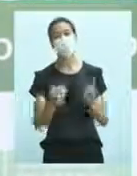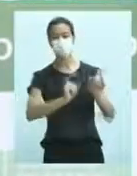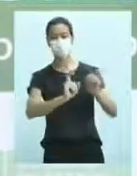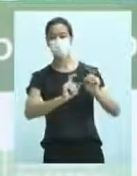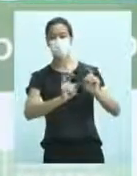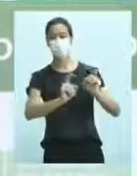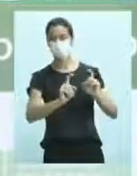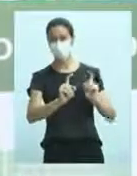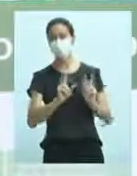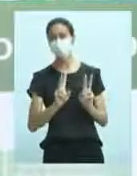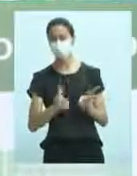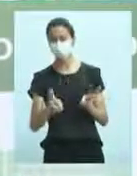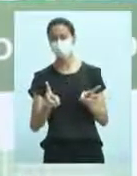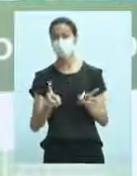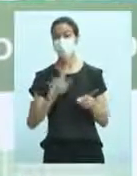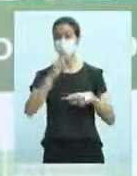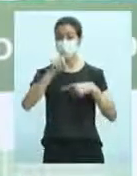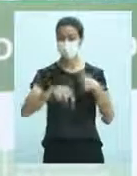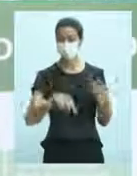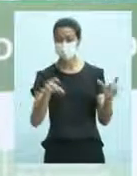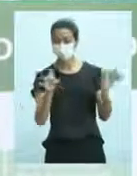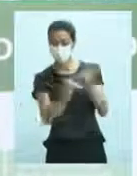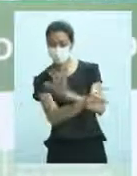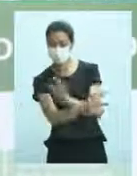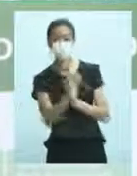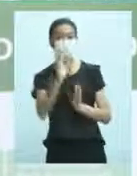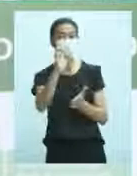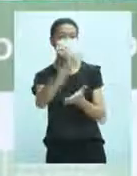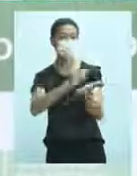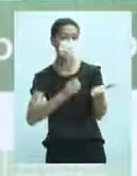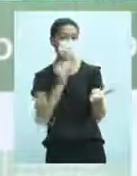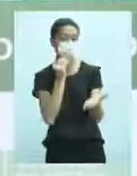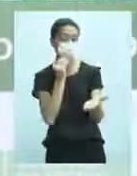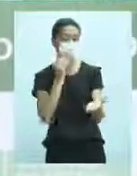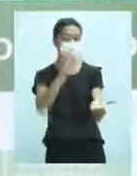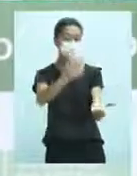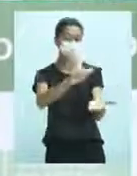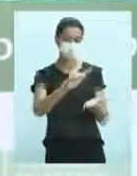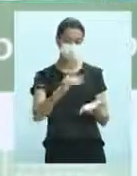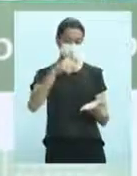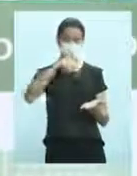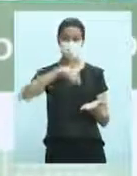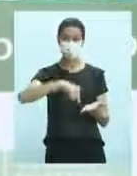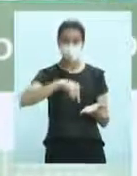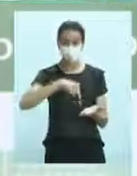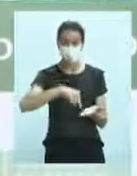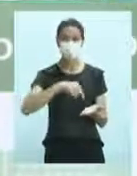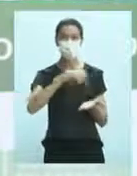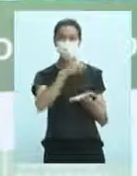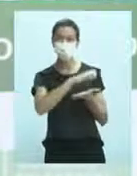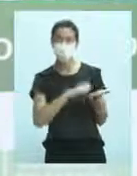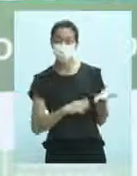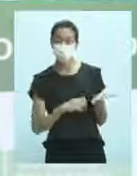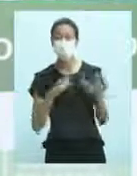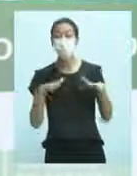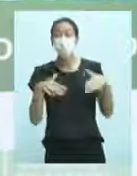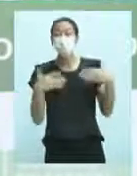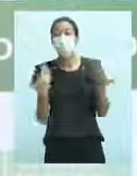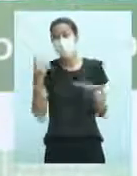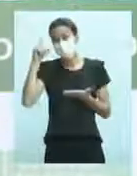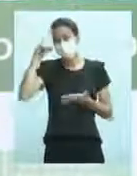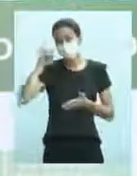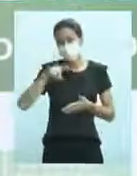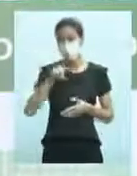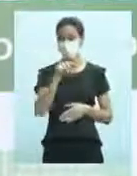os exames serão encaminhadas tipo lá tem três lagoas nós queremos fazer na terça e na quinta e vamos